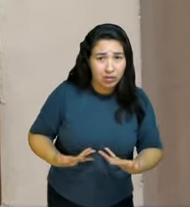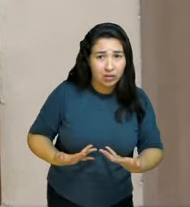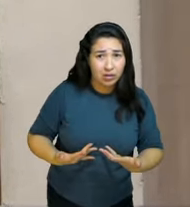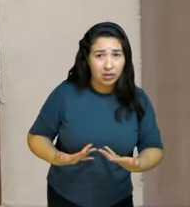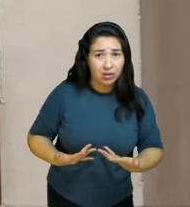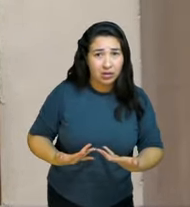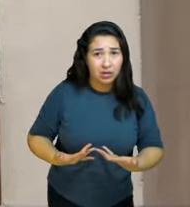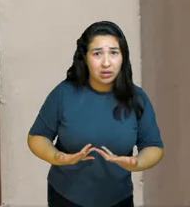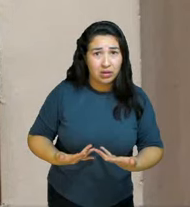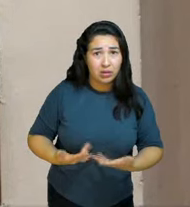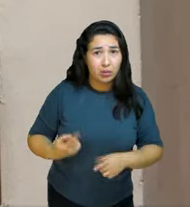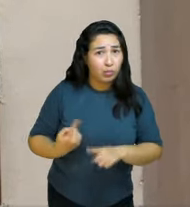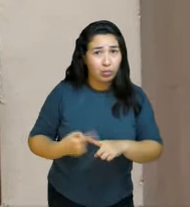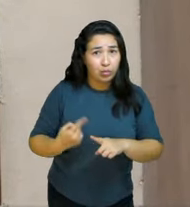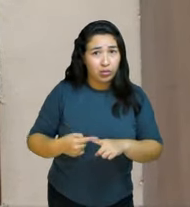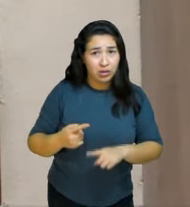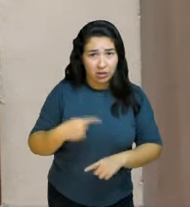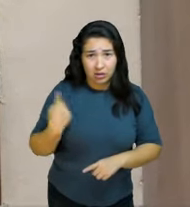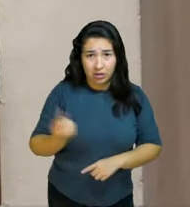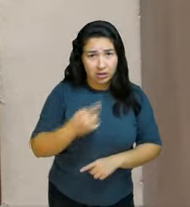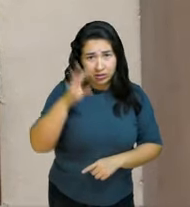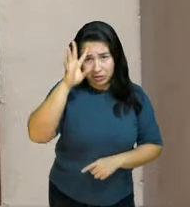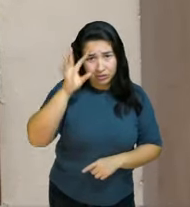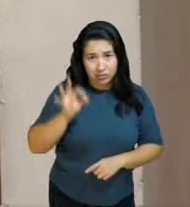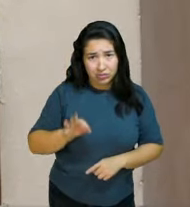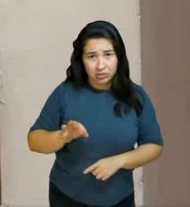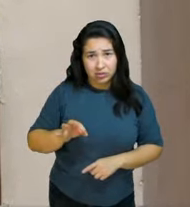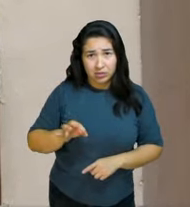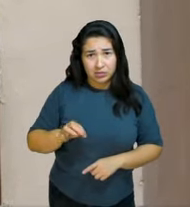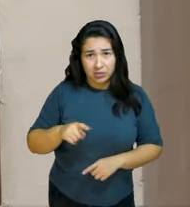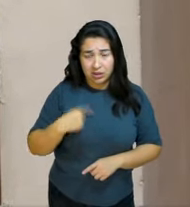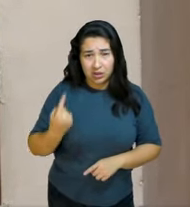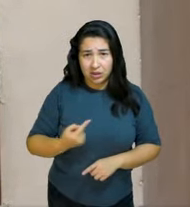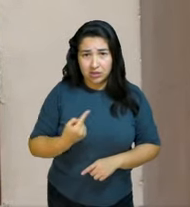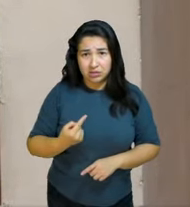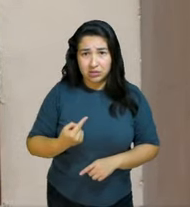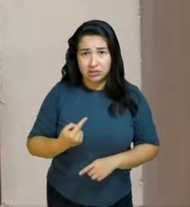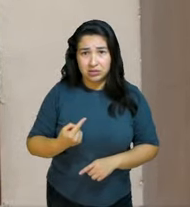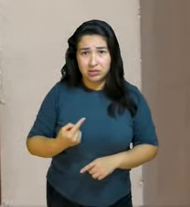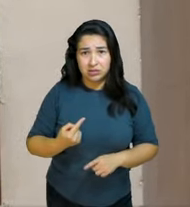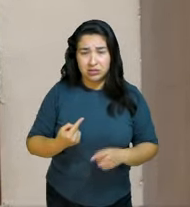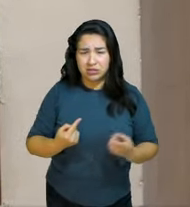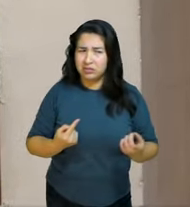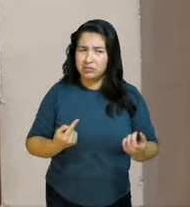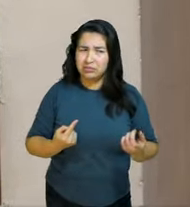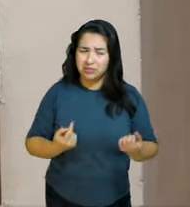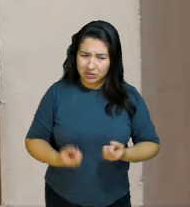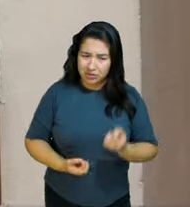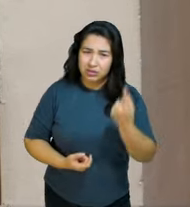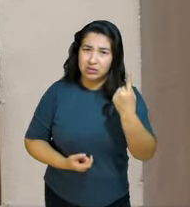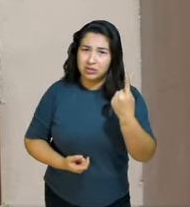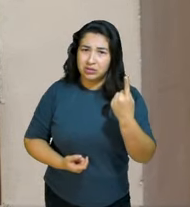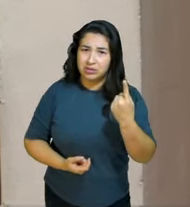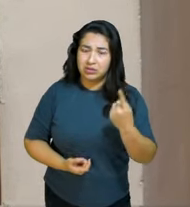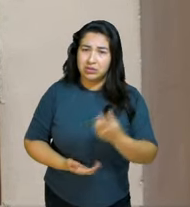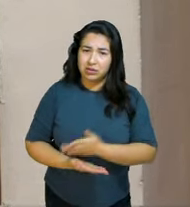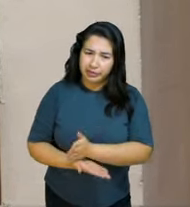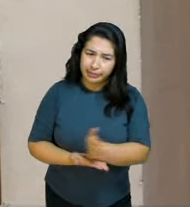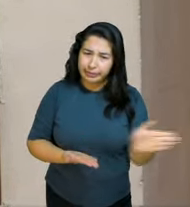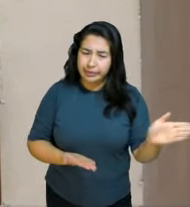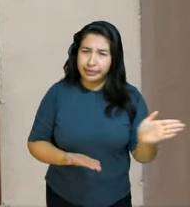bem sincero, não é o nosso padrão, está saindo realmente aí como um ponto fora da curva.